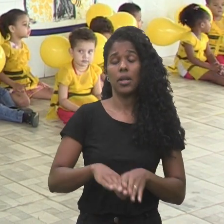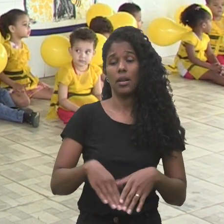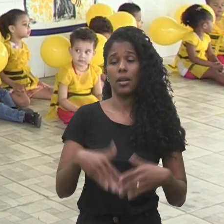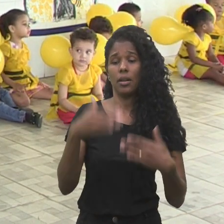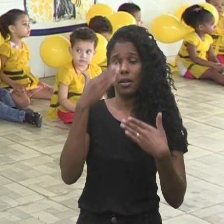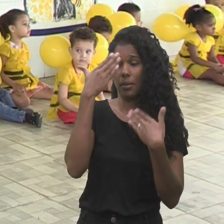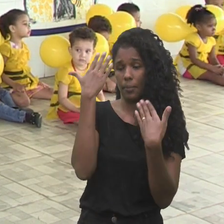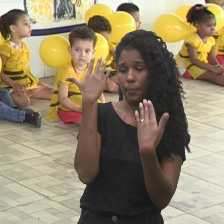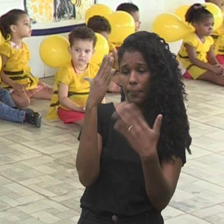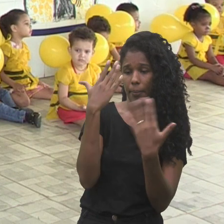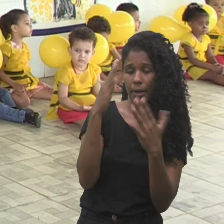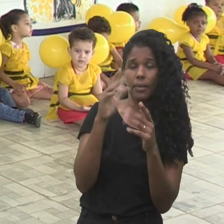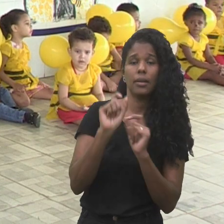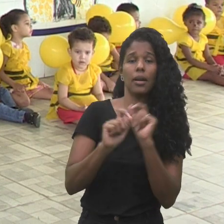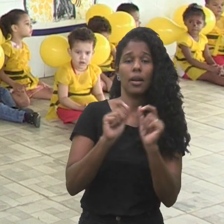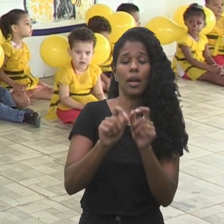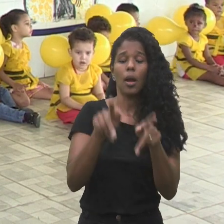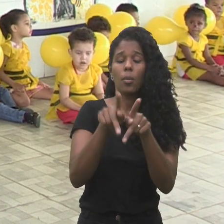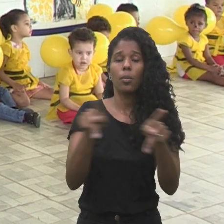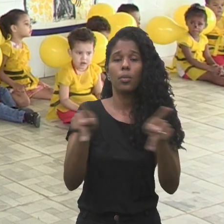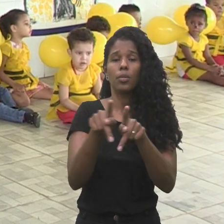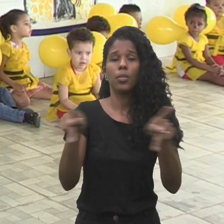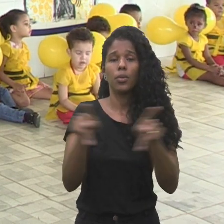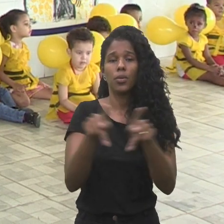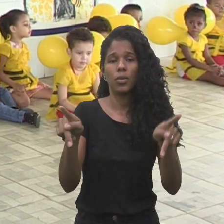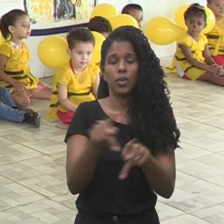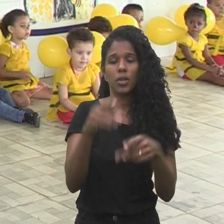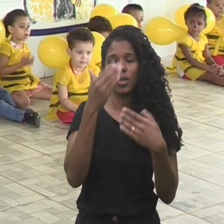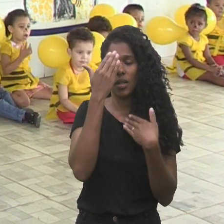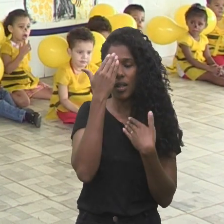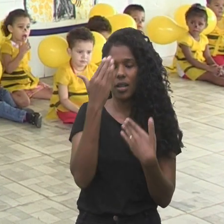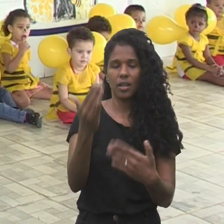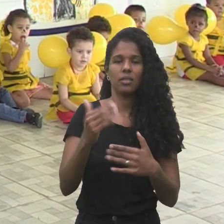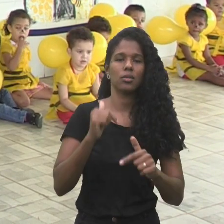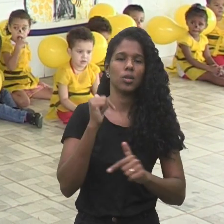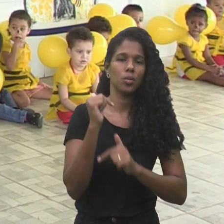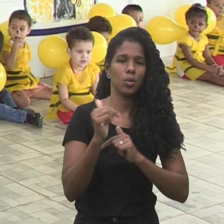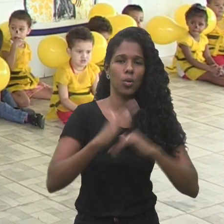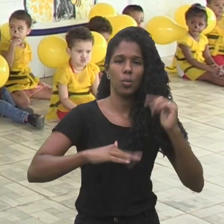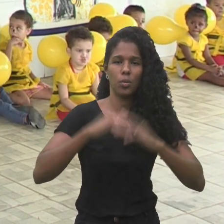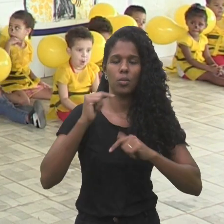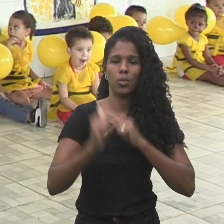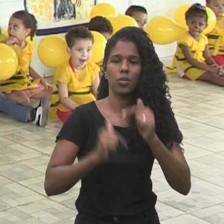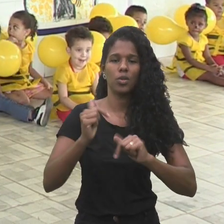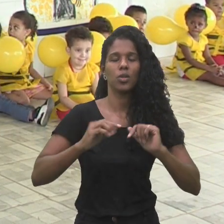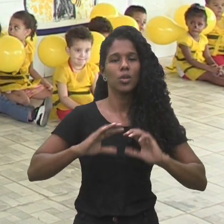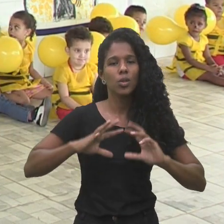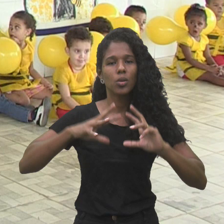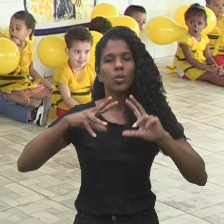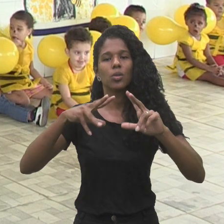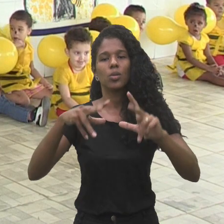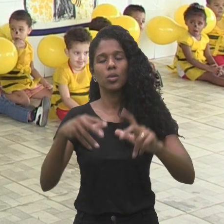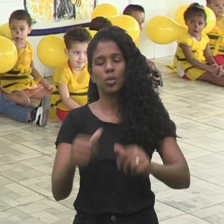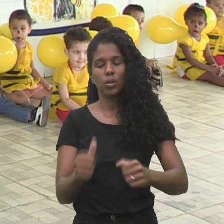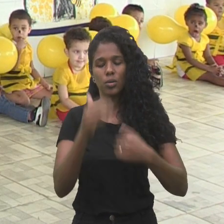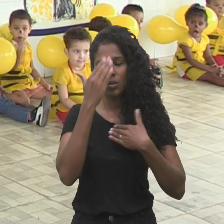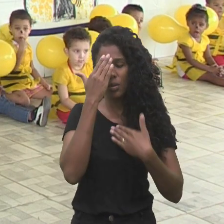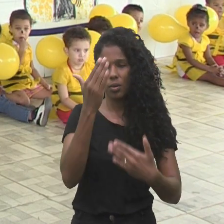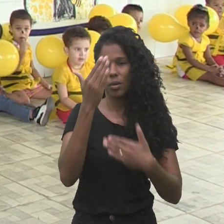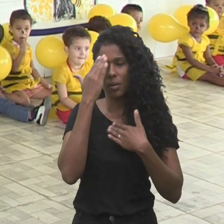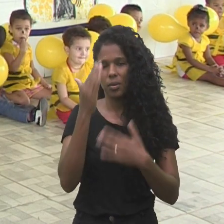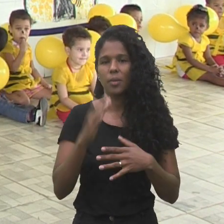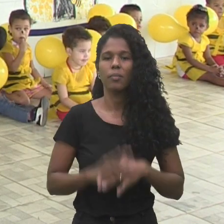empenho. Muito obrigada a todos vocês. E mais pra frente teremos mais Hora